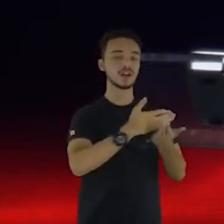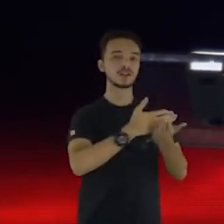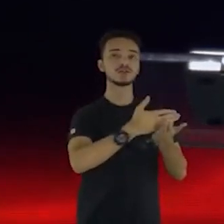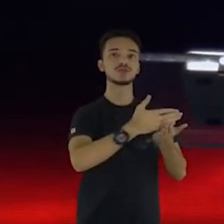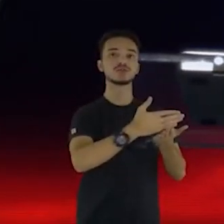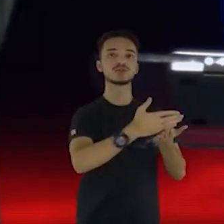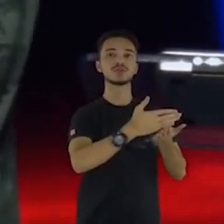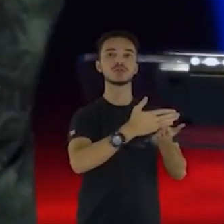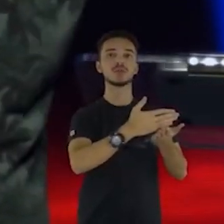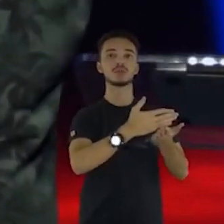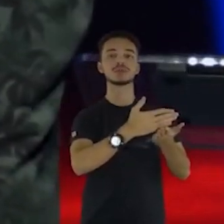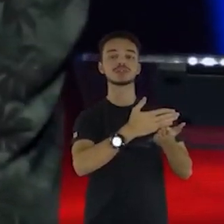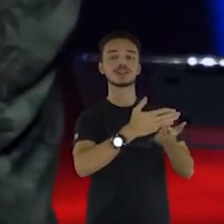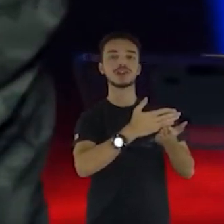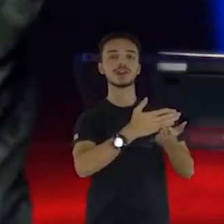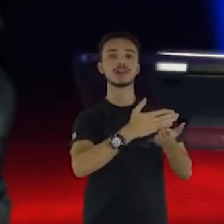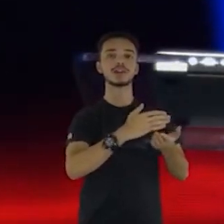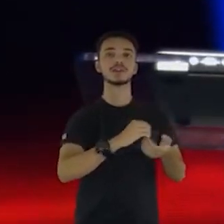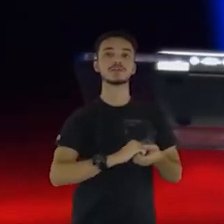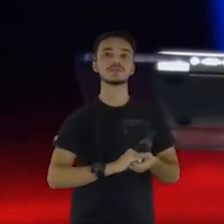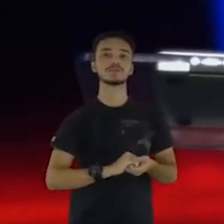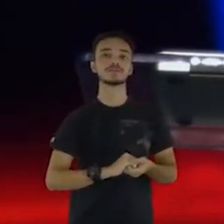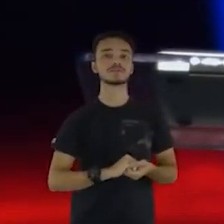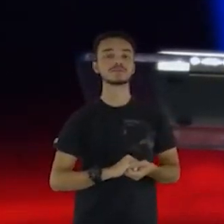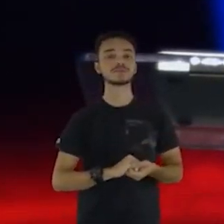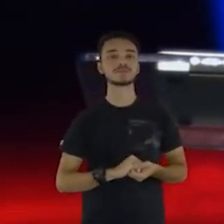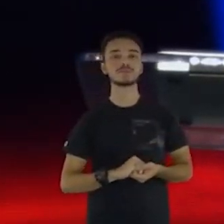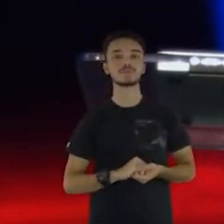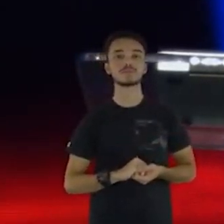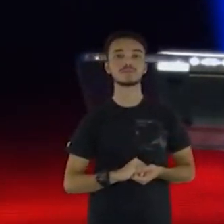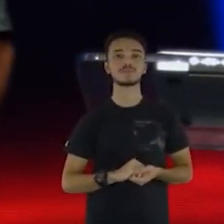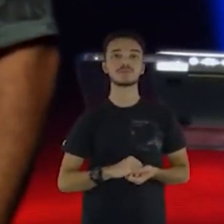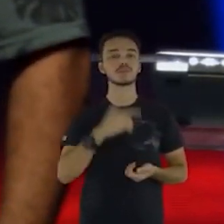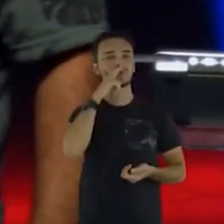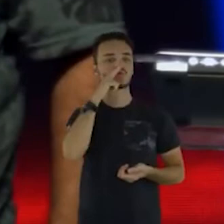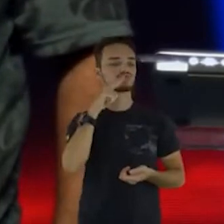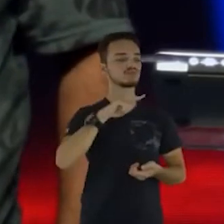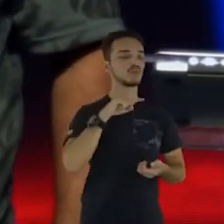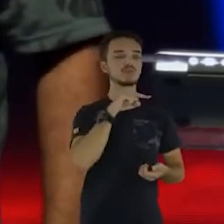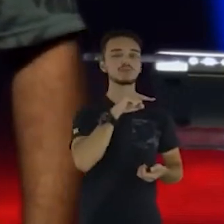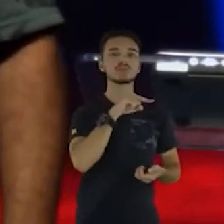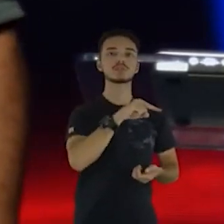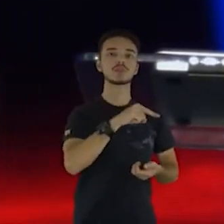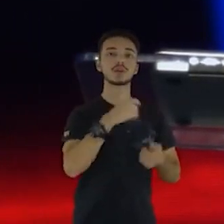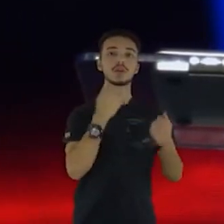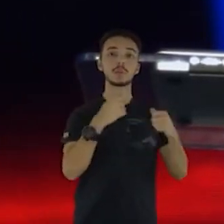que não é todo mundo que passa porque paga, mas que você faça uma faculdade boa.